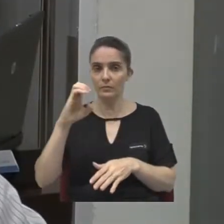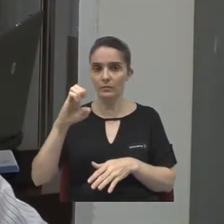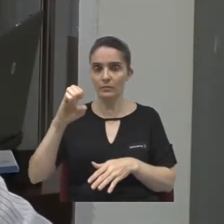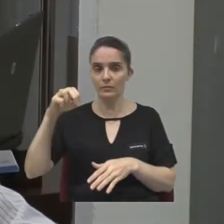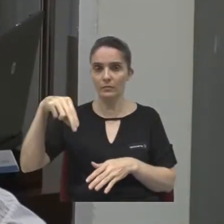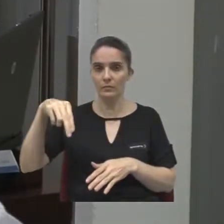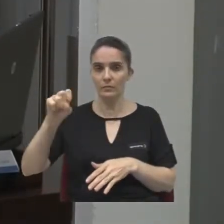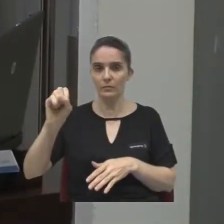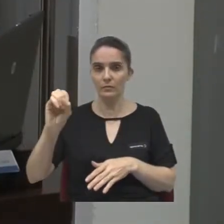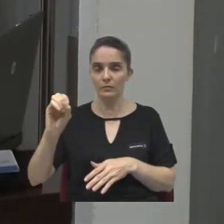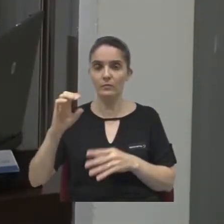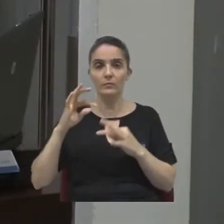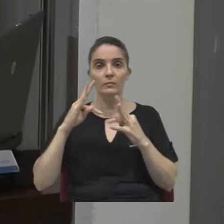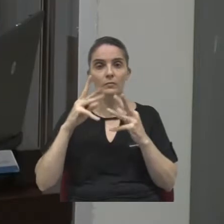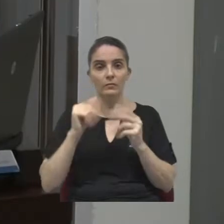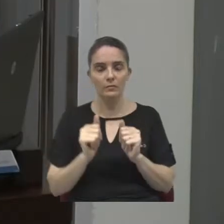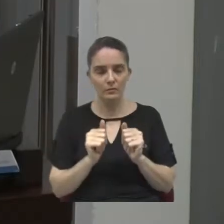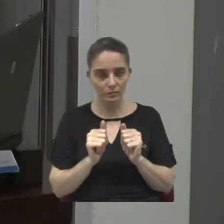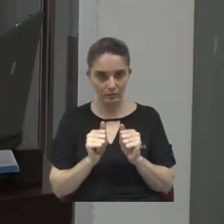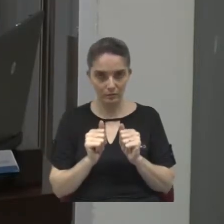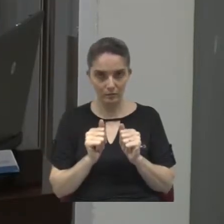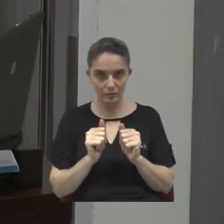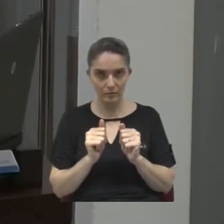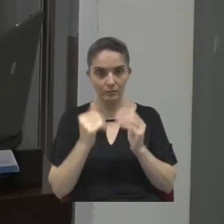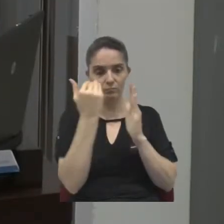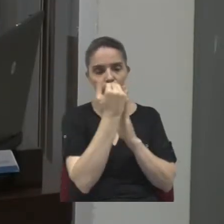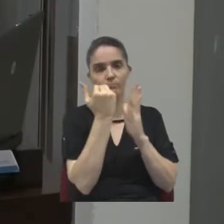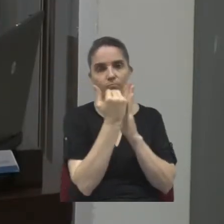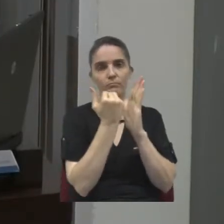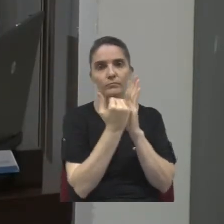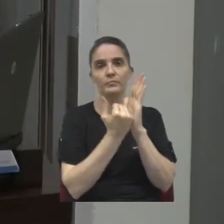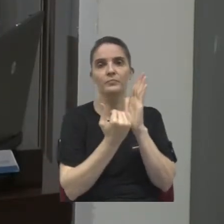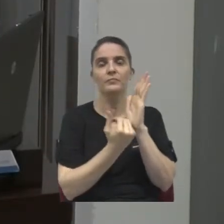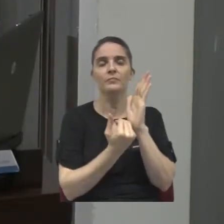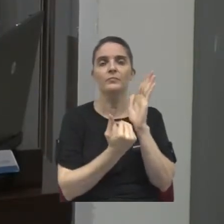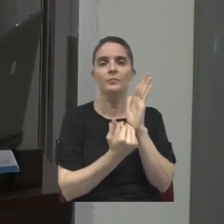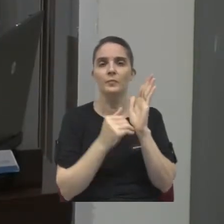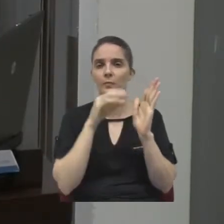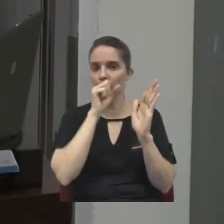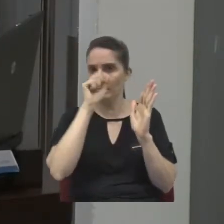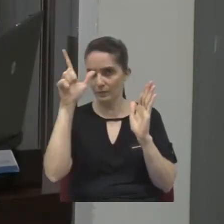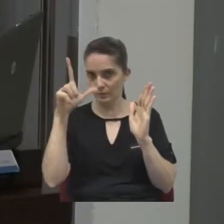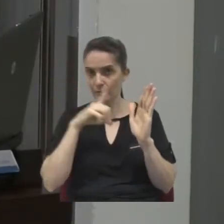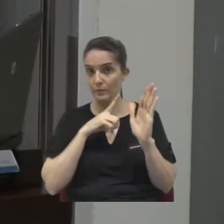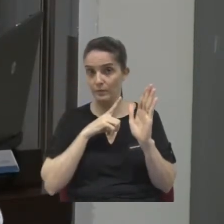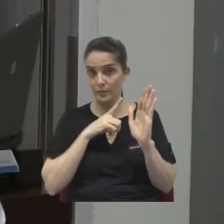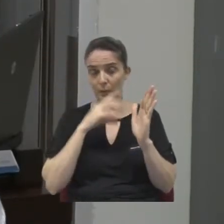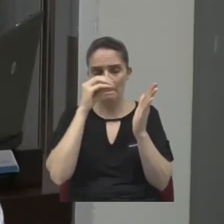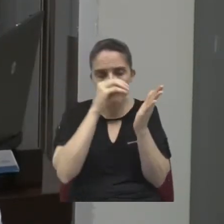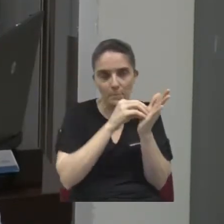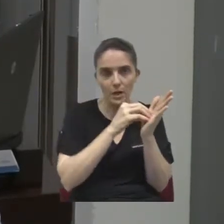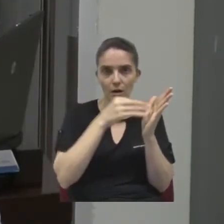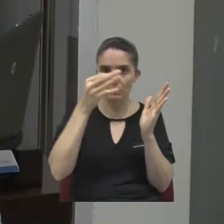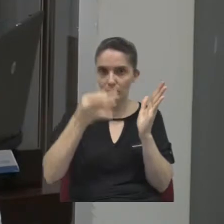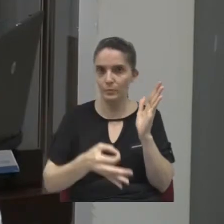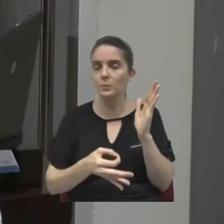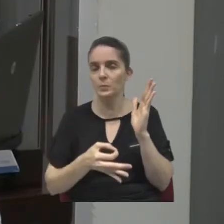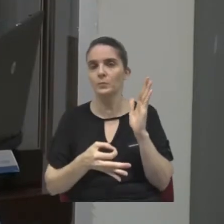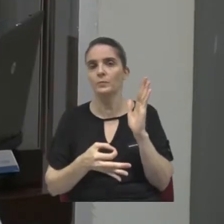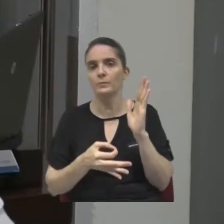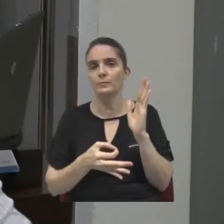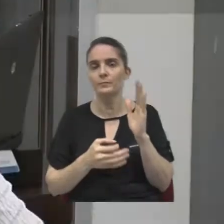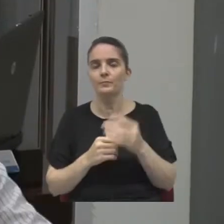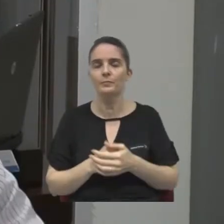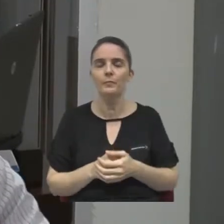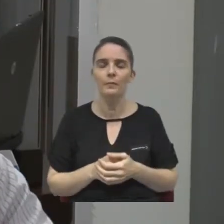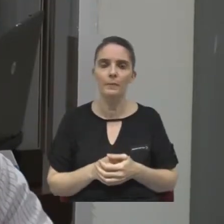os direcionamentos, todos os elementos que a cidade de Limeira já tem, como a